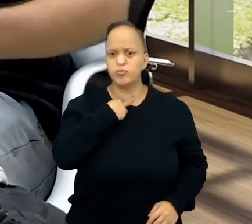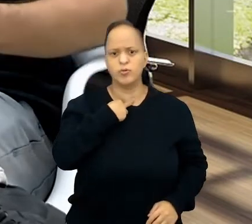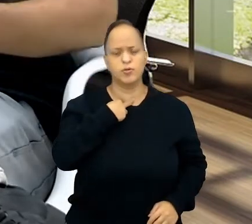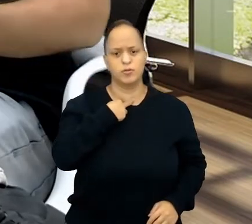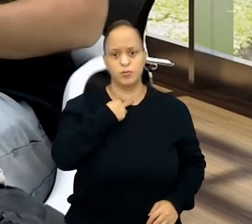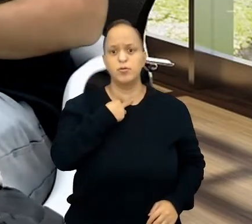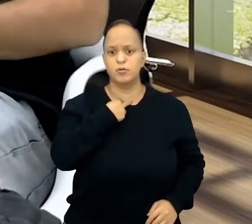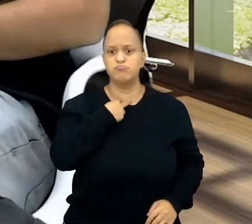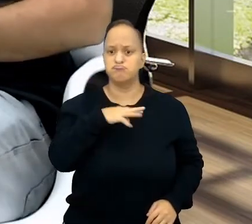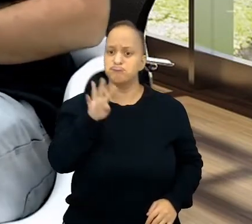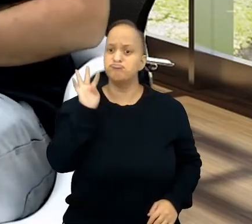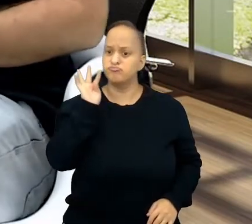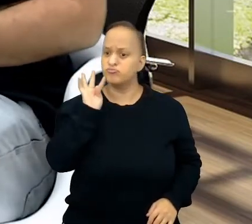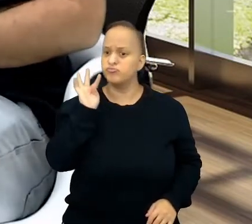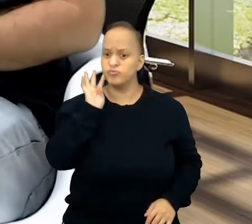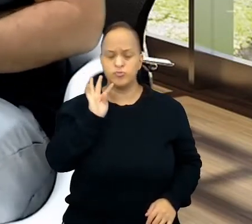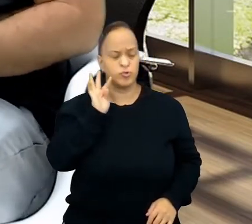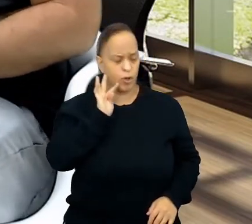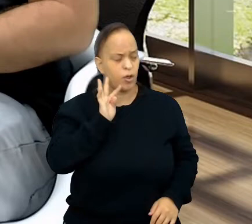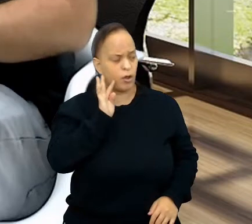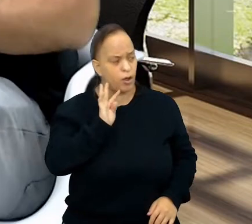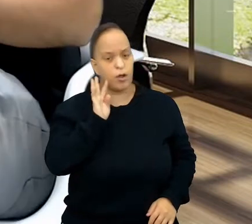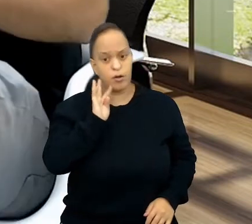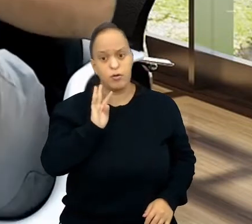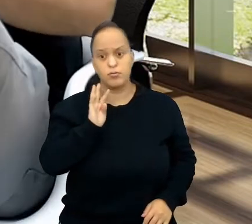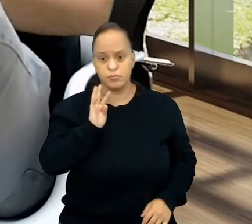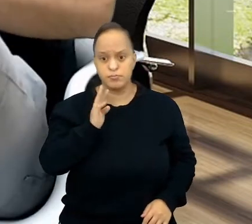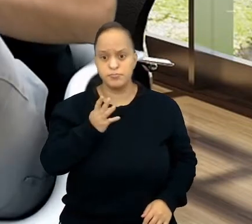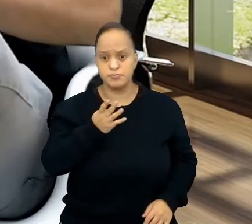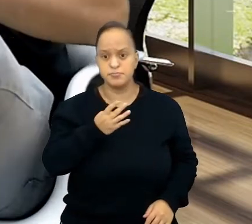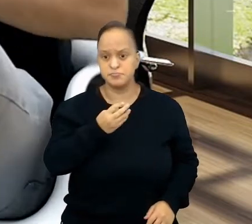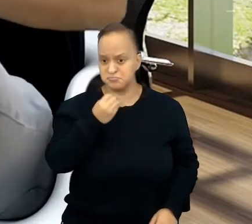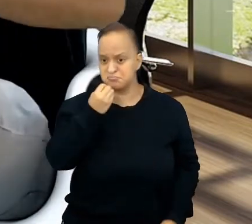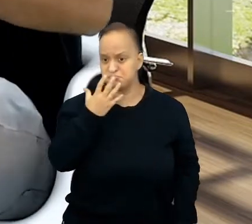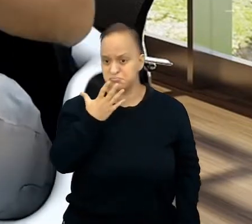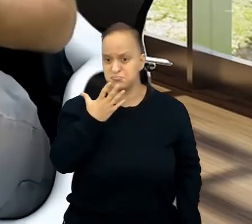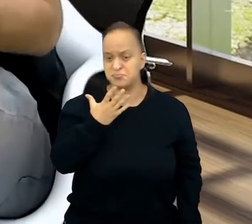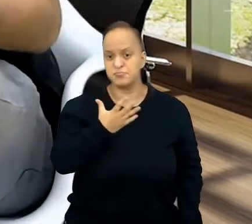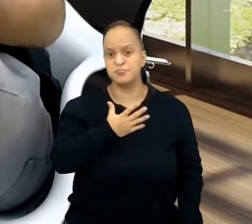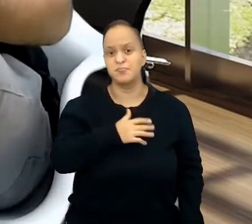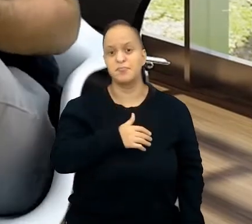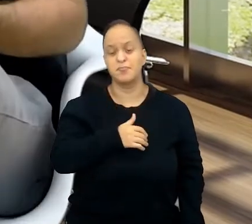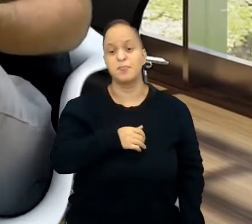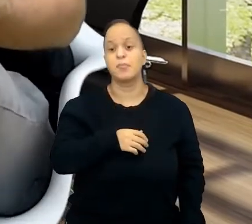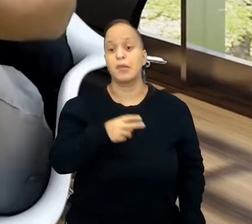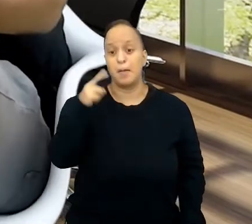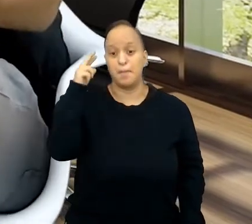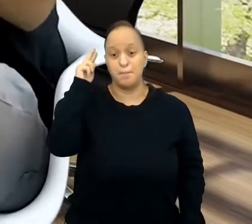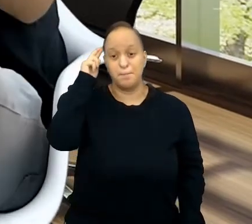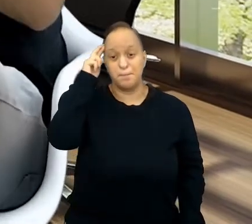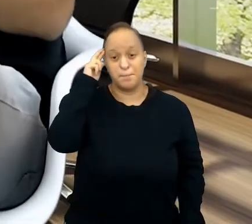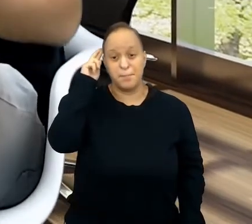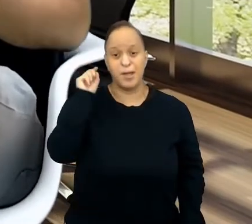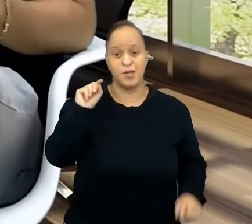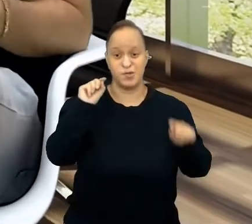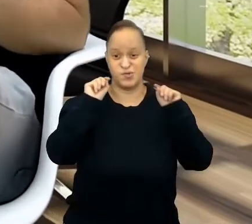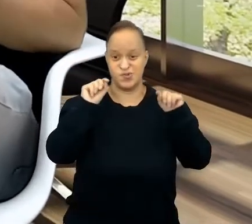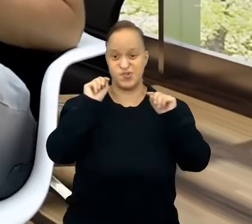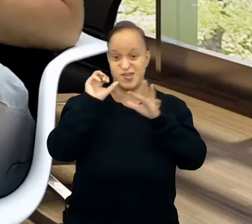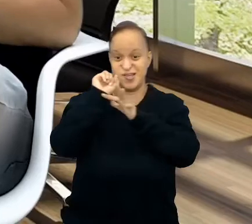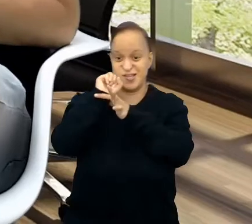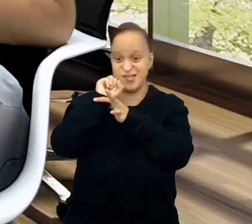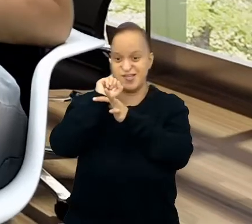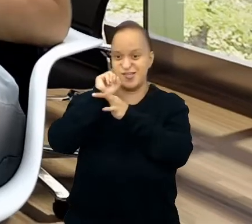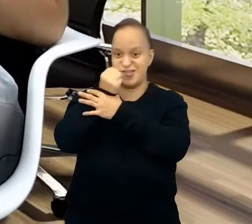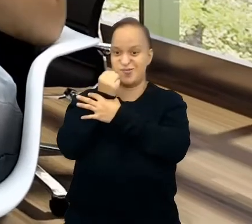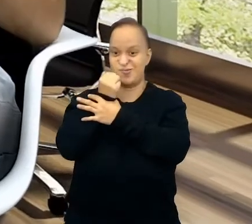É legal que a gente tenha uma rede social, né? Pensando na nossa segurança, sempre uma privada, né? Uma